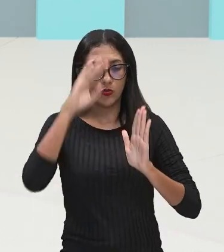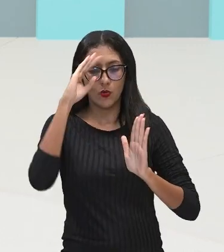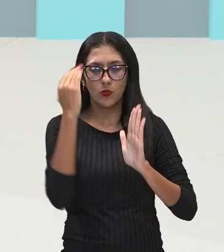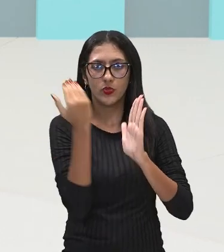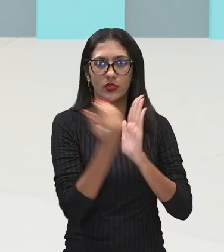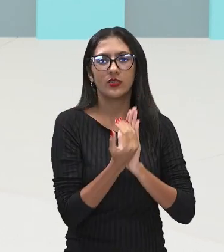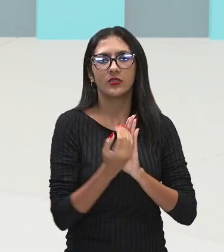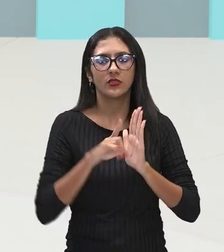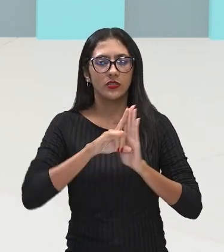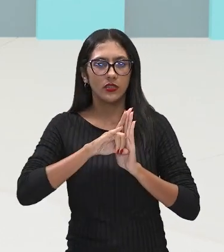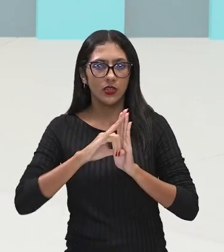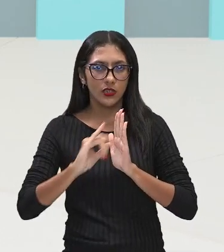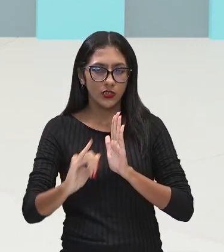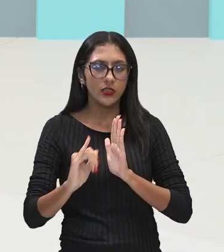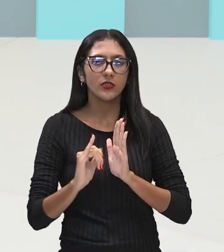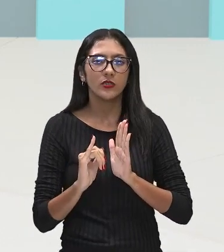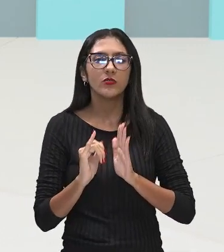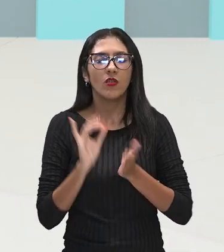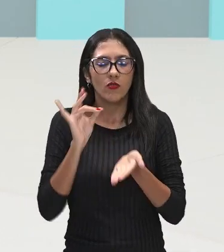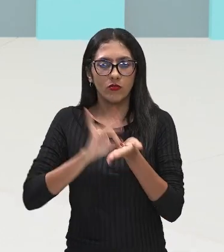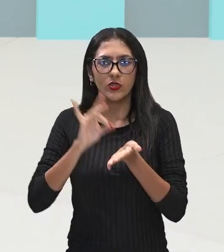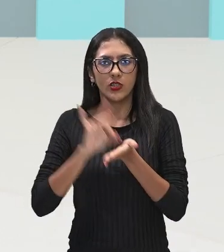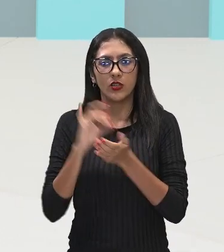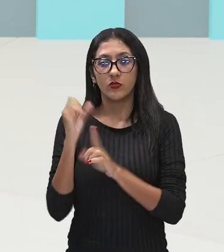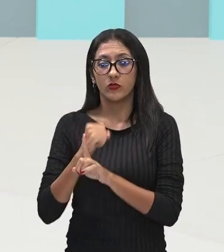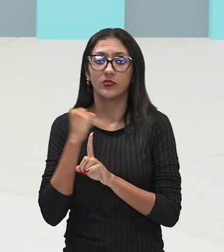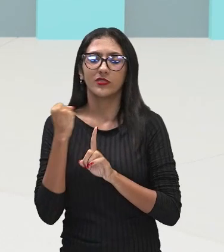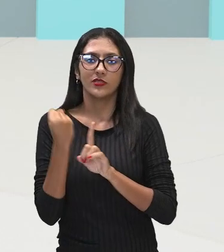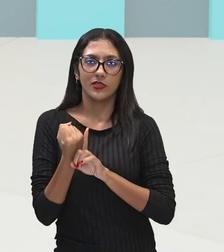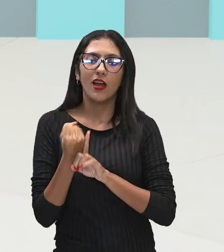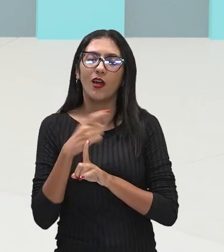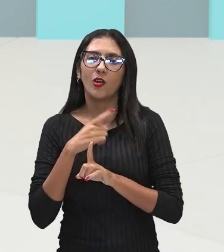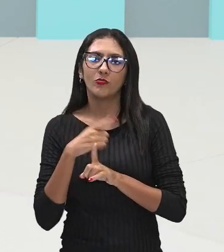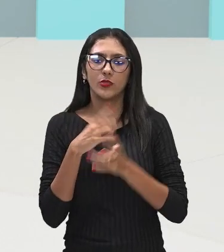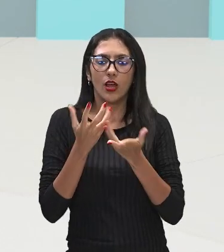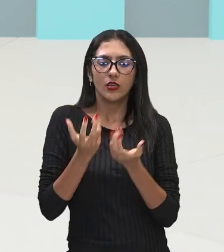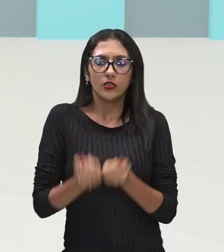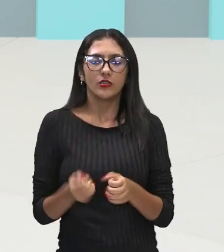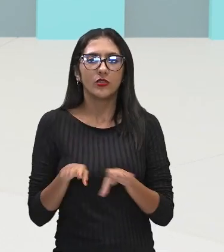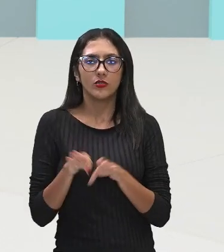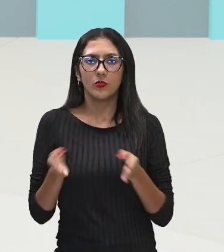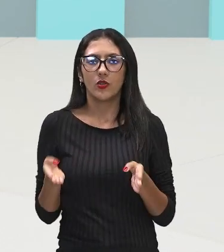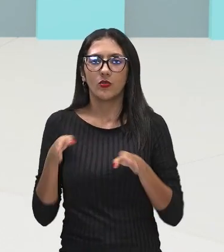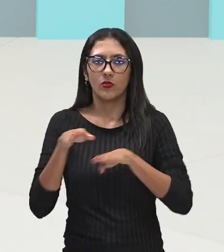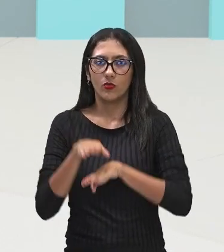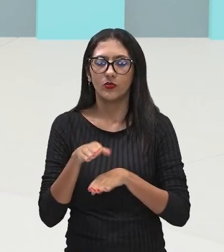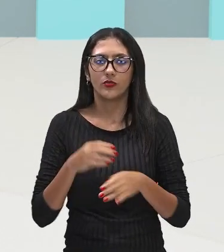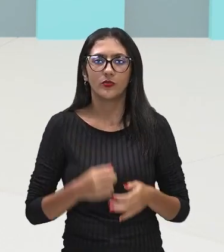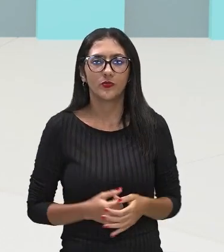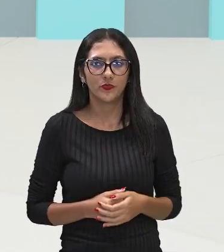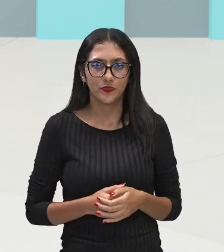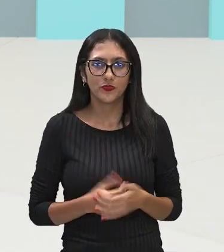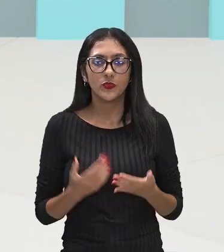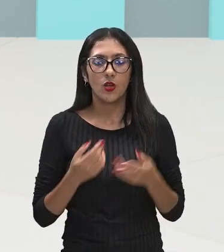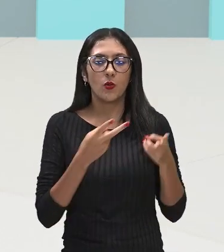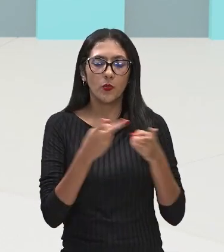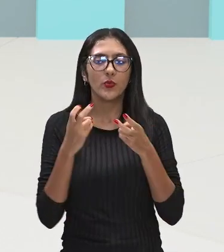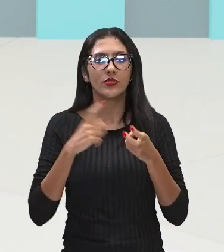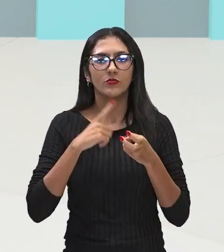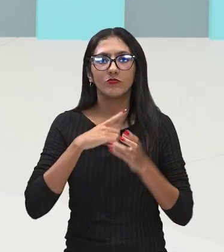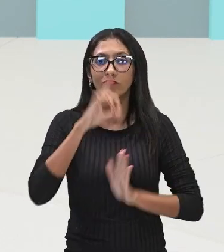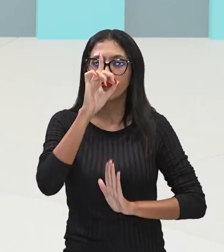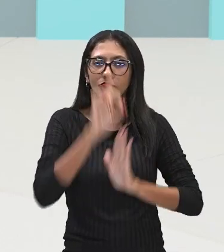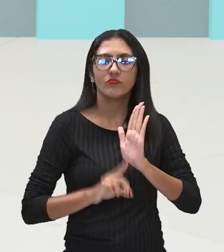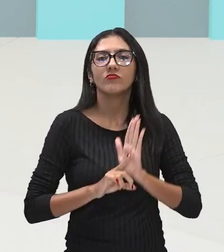de fato isso, a sociedade vai o quê? Se tornar tolerante e inclusiva. Então, perceba que ainda estou falando da questão do direito, ainda